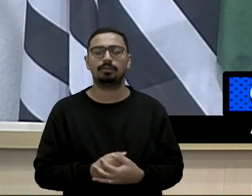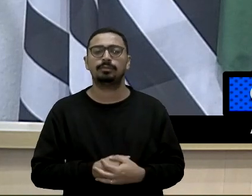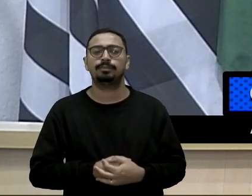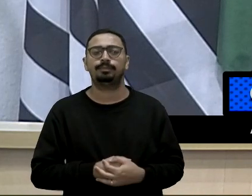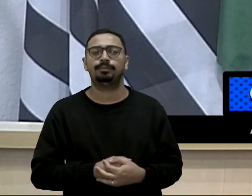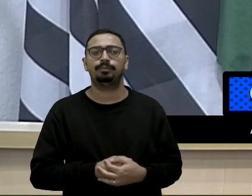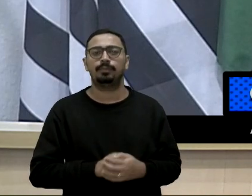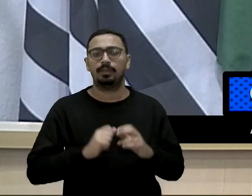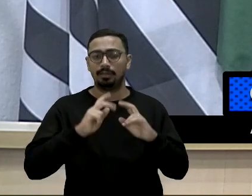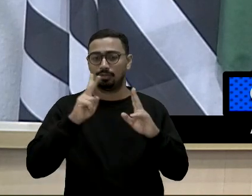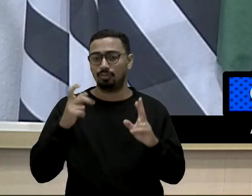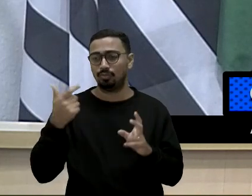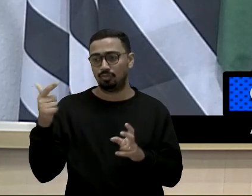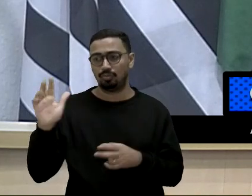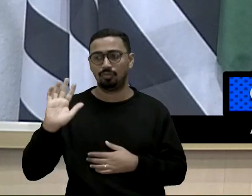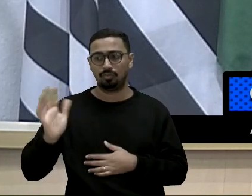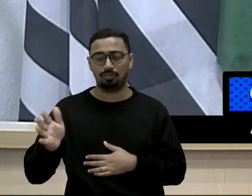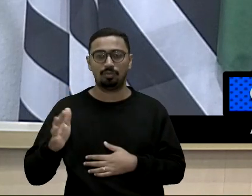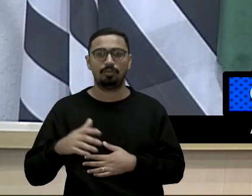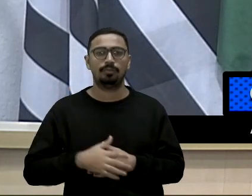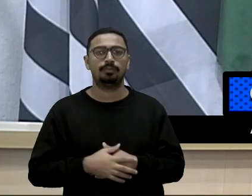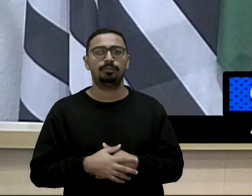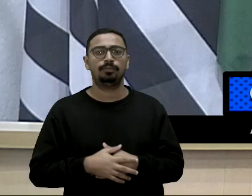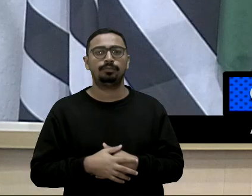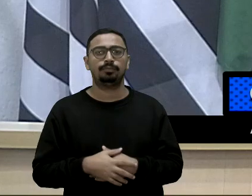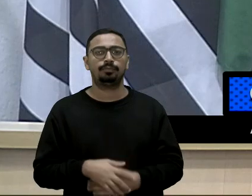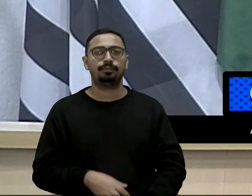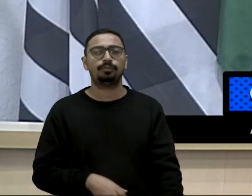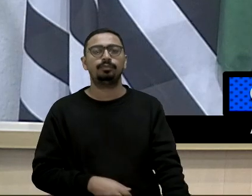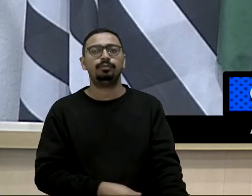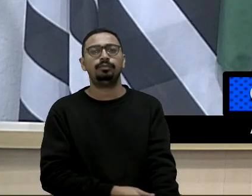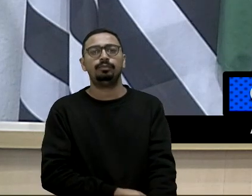Outra questão que eu gostaria de deixar aqui